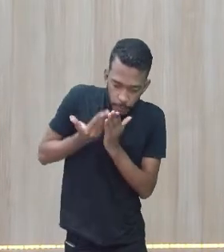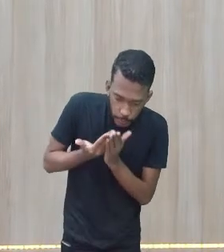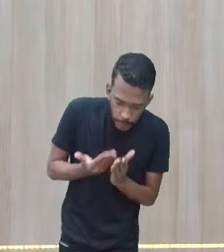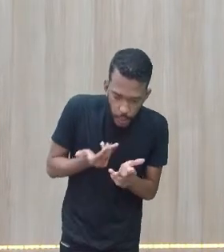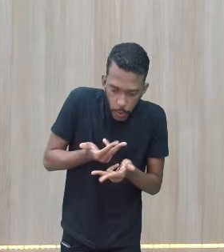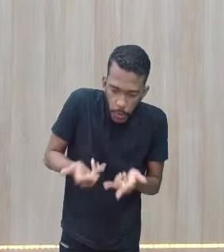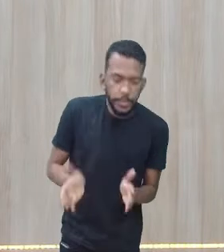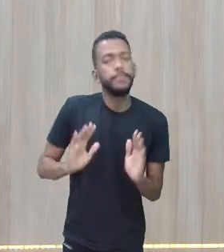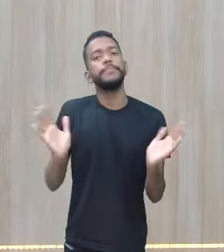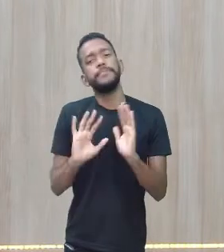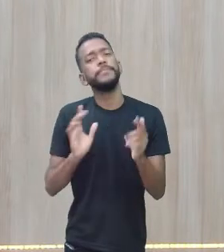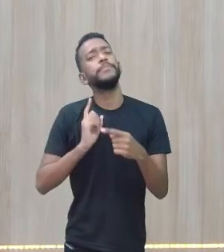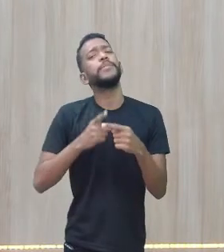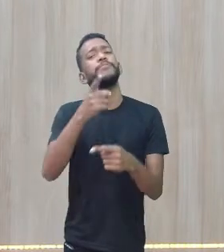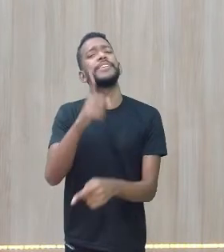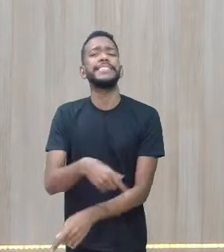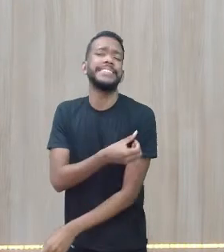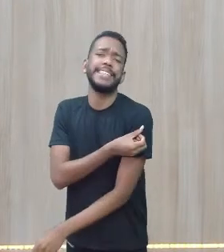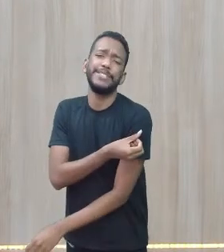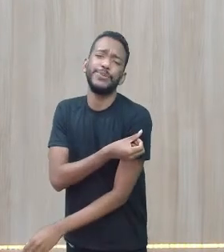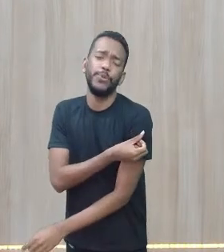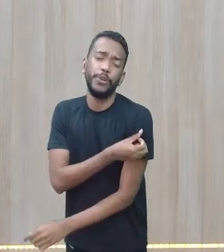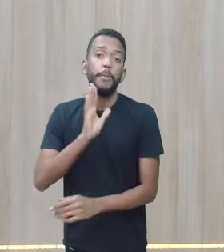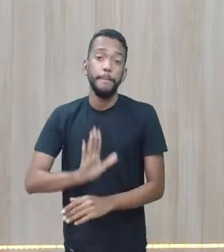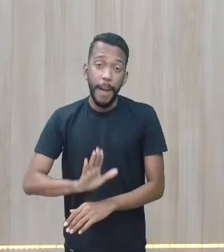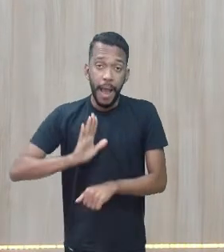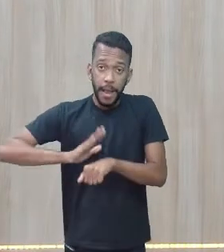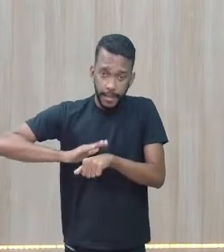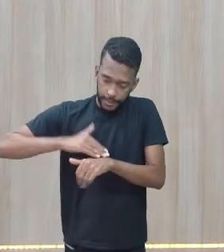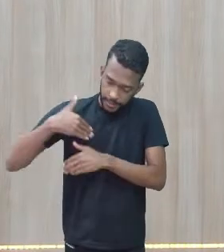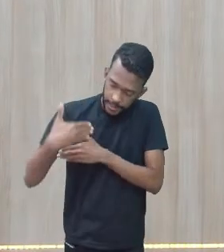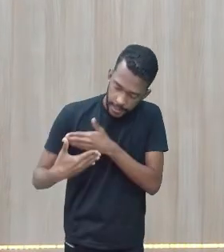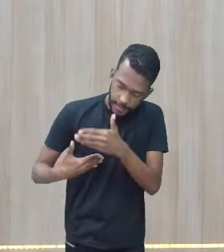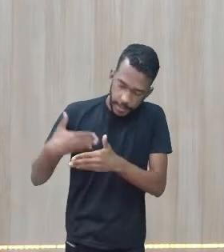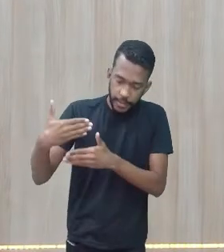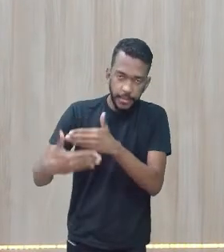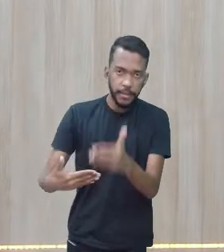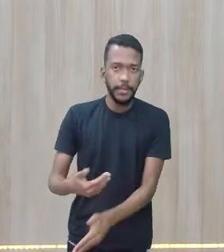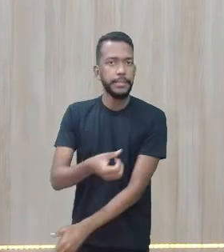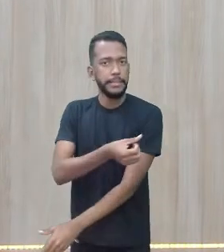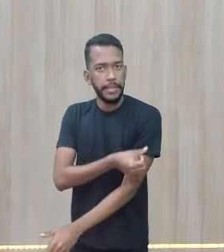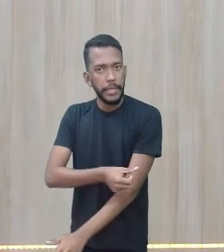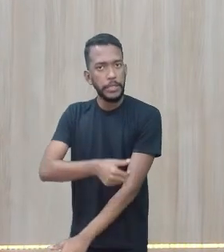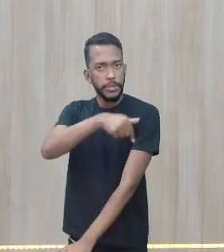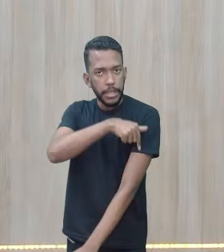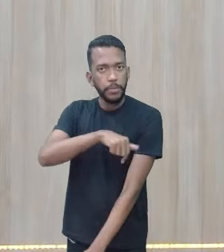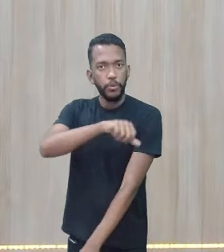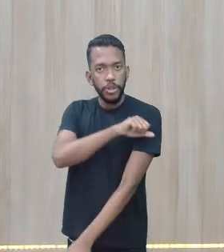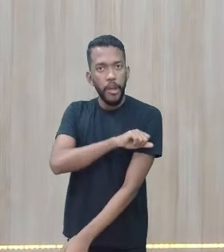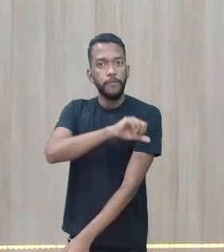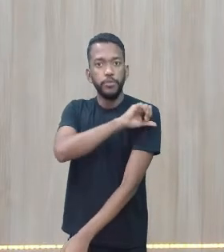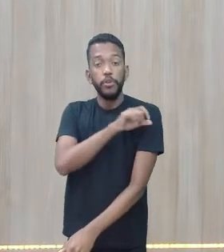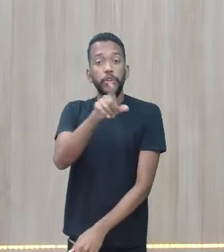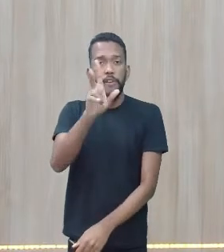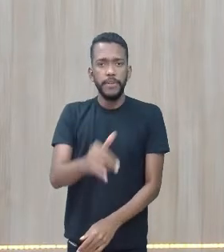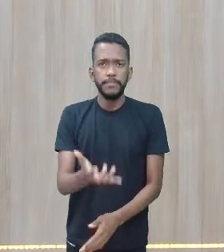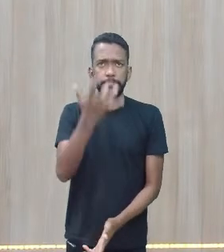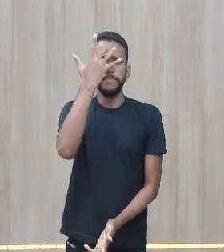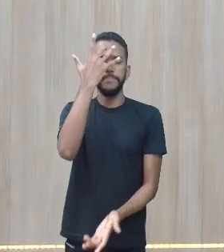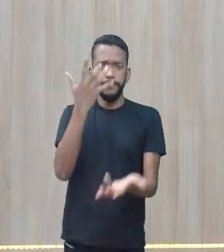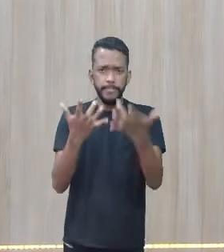vocês, porque vocês são sexto ano, mas ao longo das séries, esse conhecimento ele vai sendo fixado